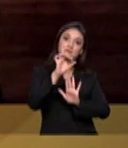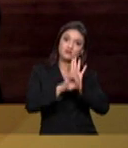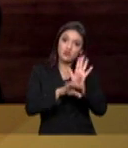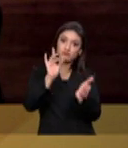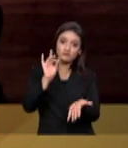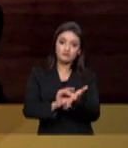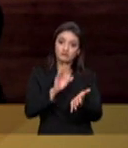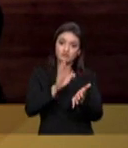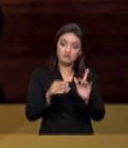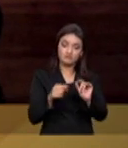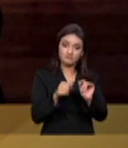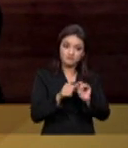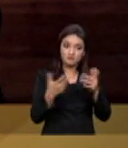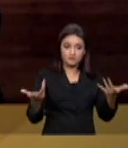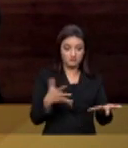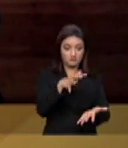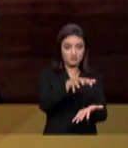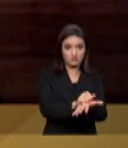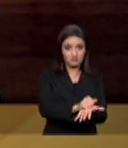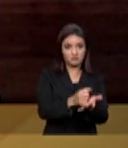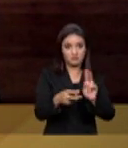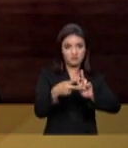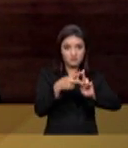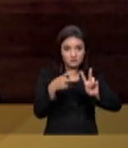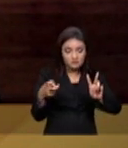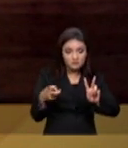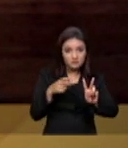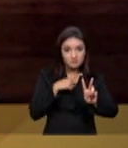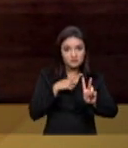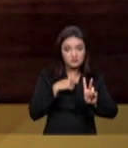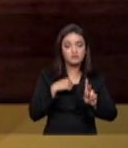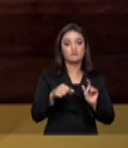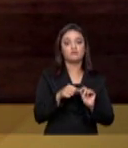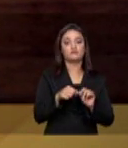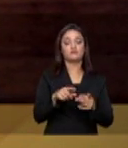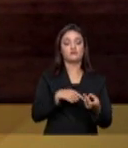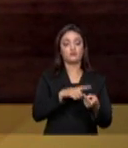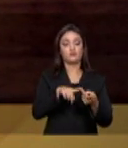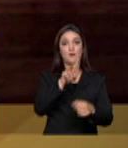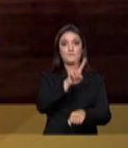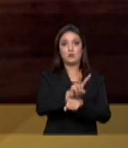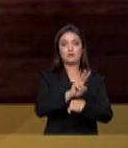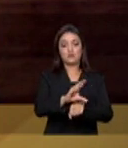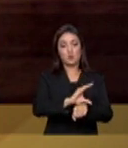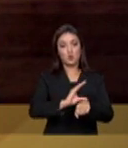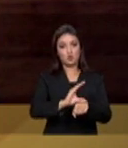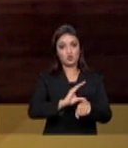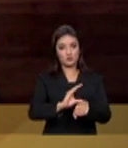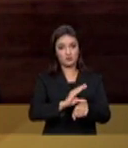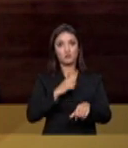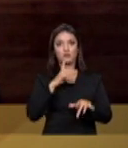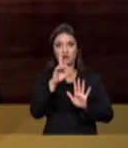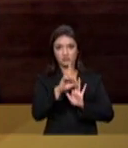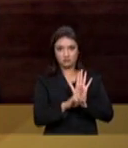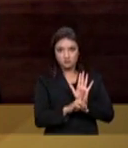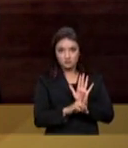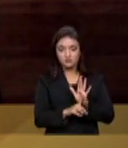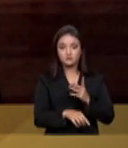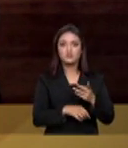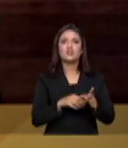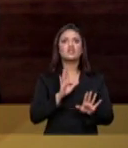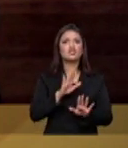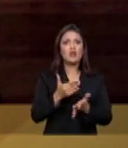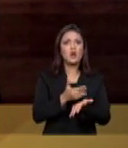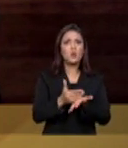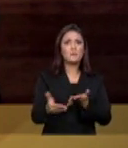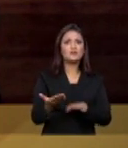a posse das terras tradicionalmente ocupadas da proteção condicional e normativas esse direito desde